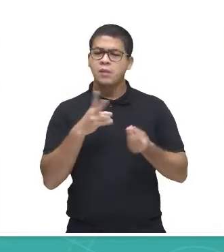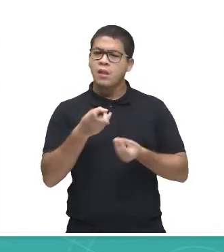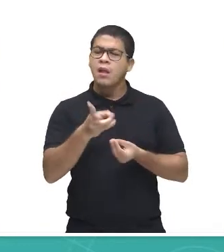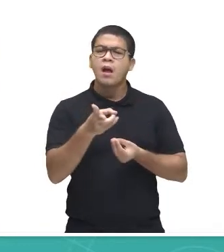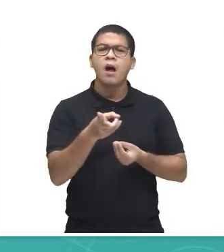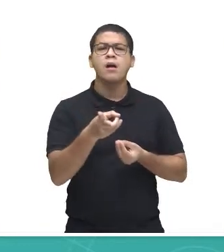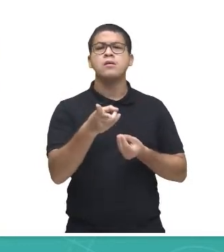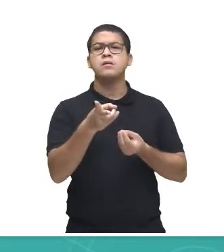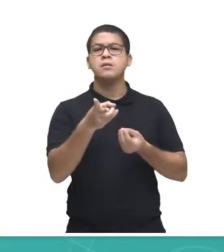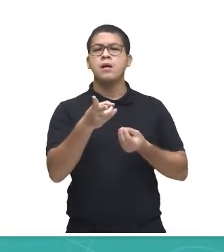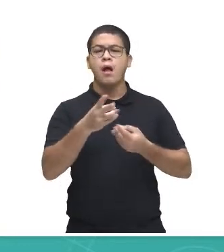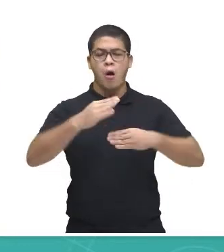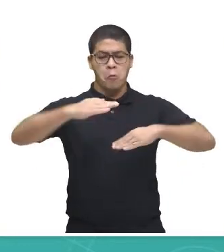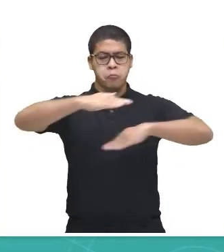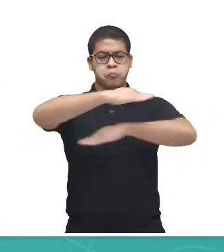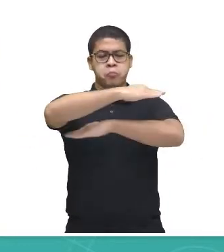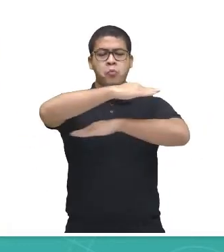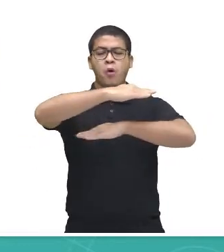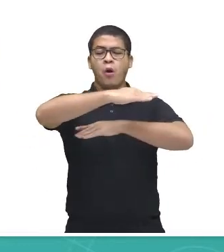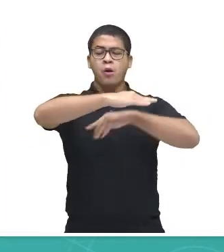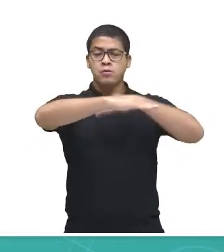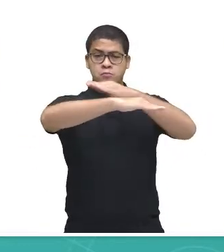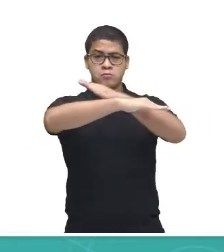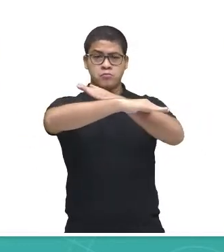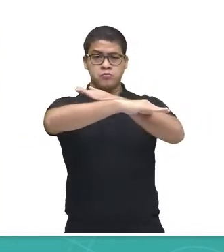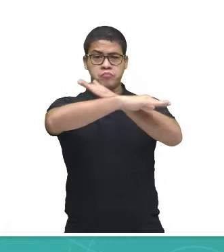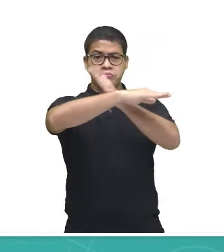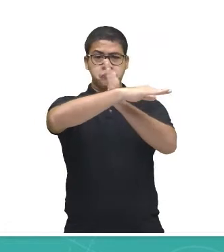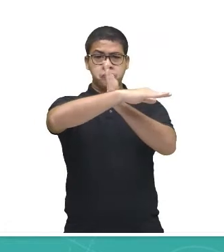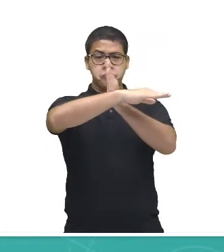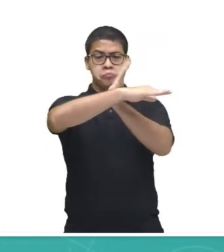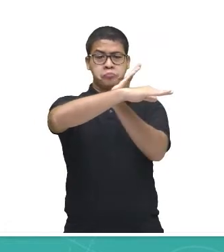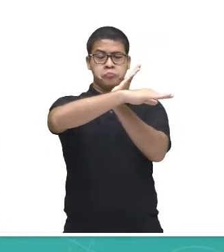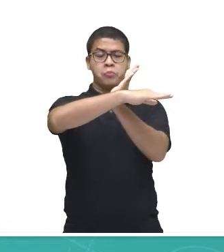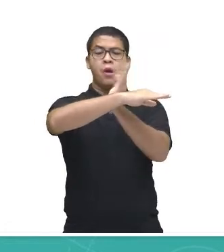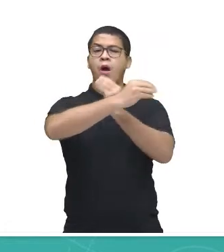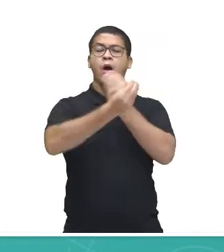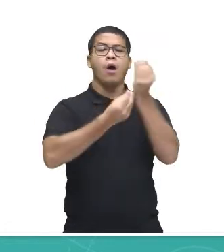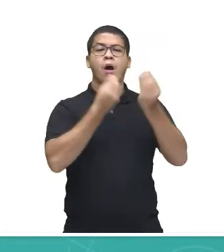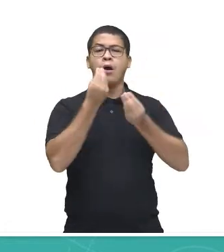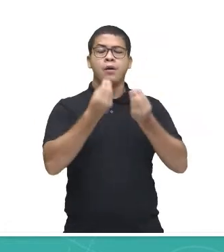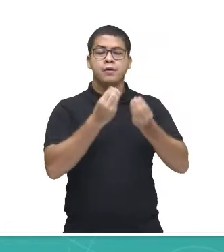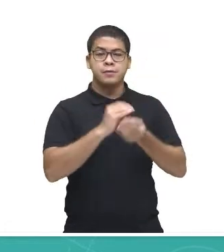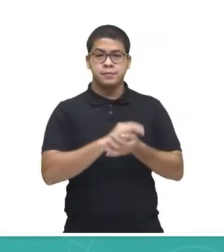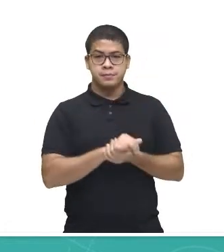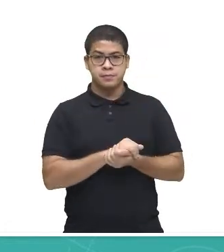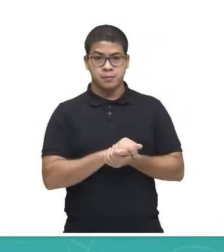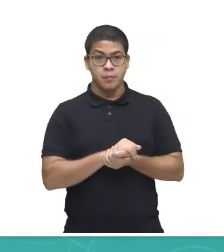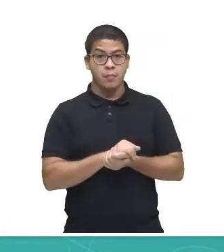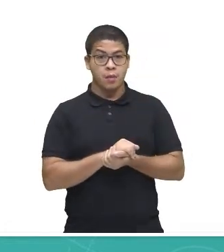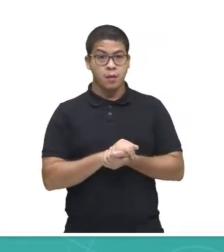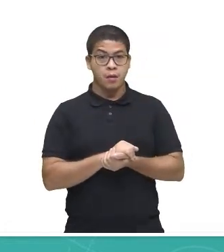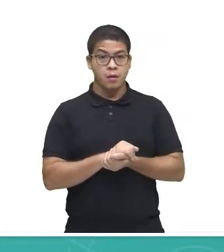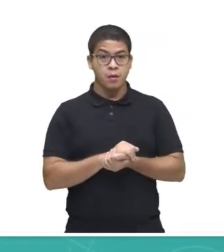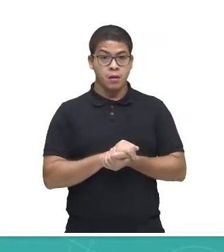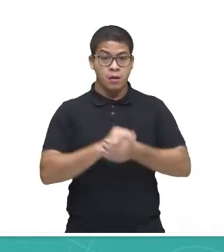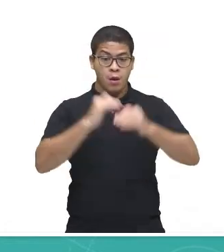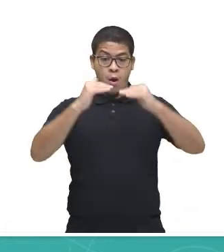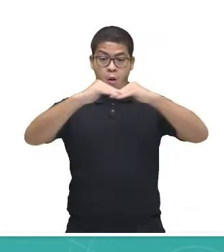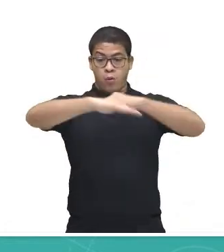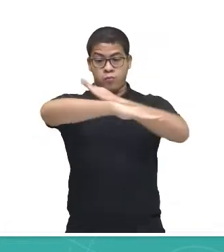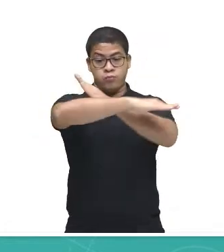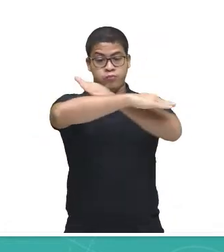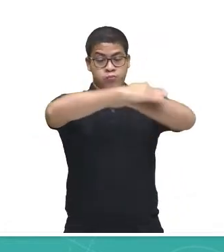às retas paralelas, tá bom? Então, ângulos externos são os que se localizam acima